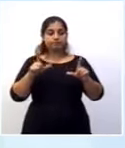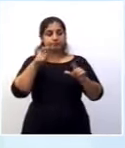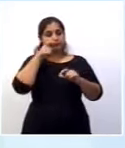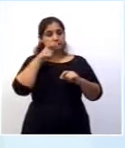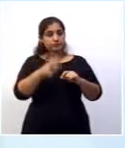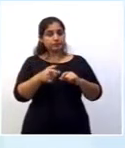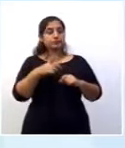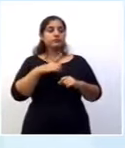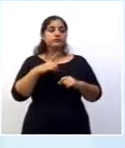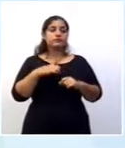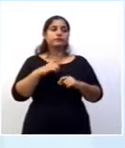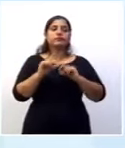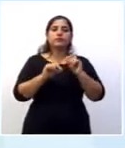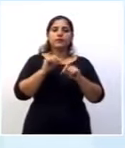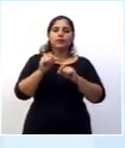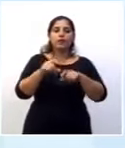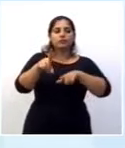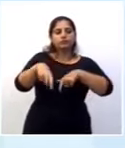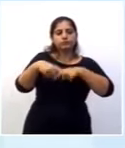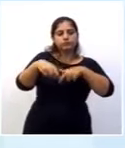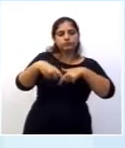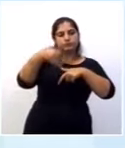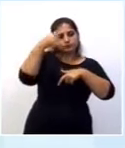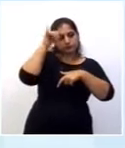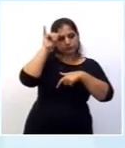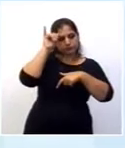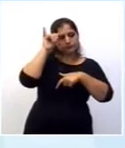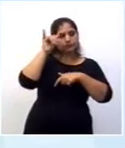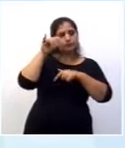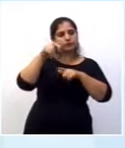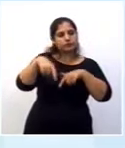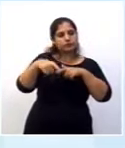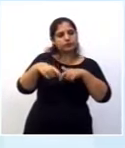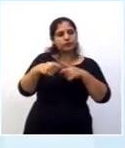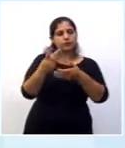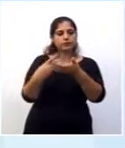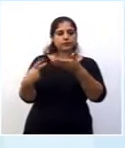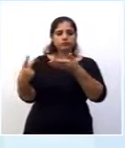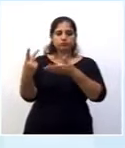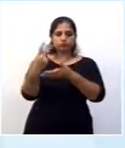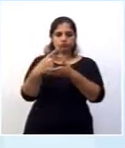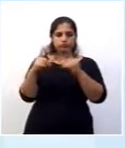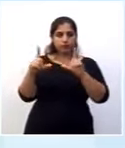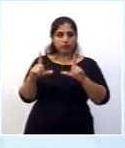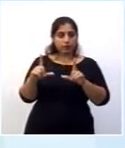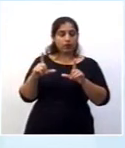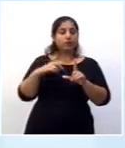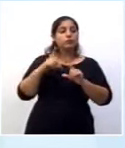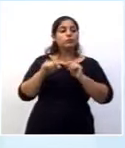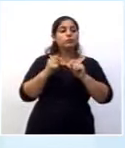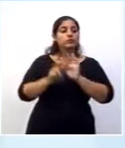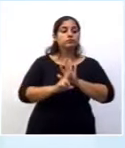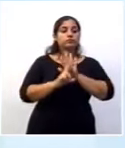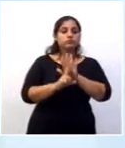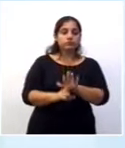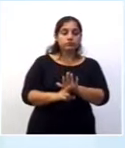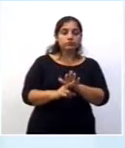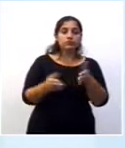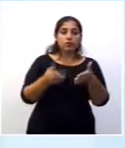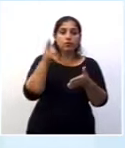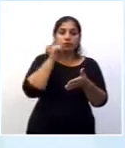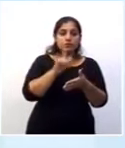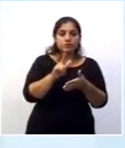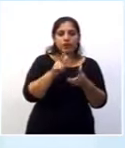nós temos uma fazenda fluminense, né? Uma gravura de uma fazenda fluminense que retrata, e a gente consegue